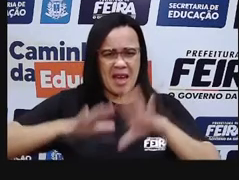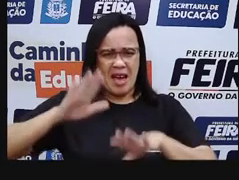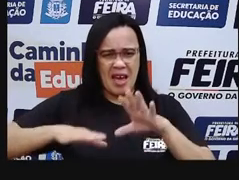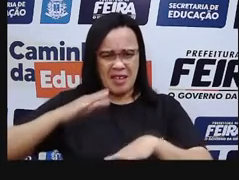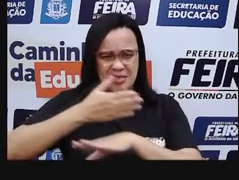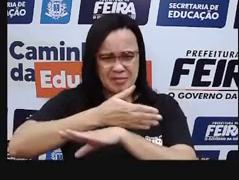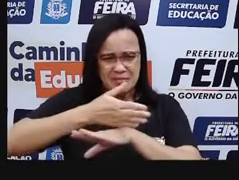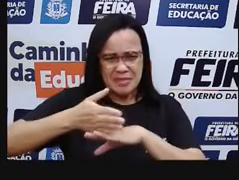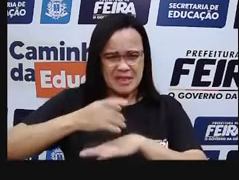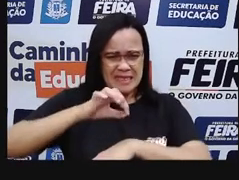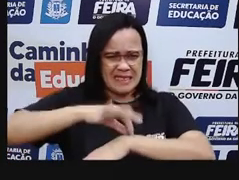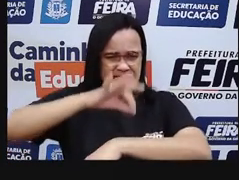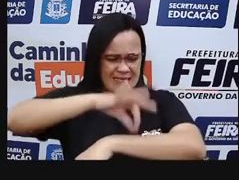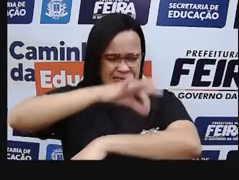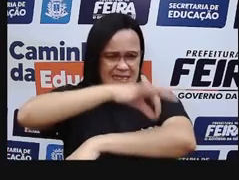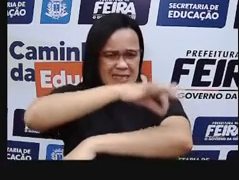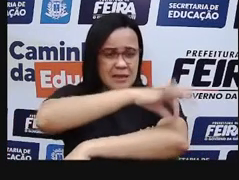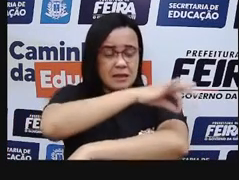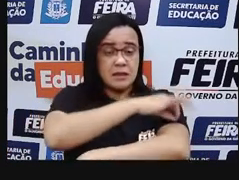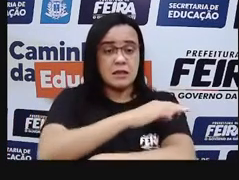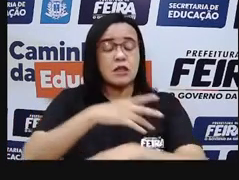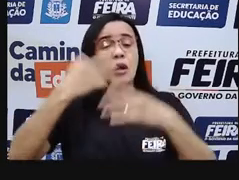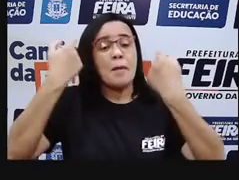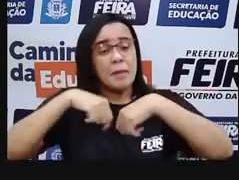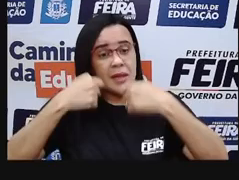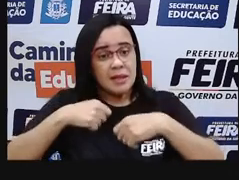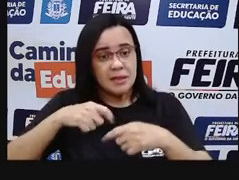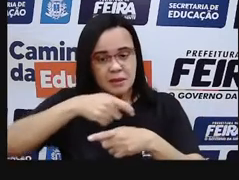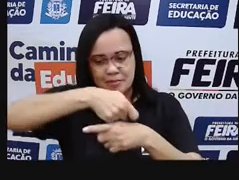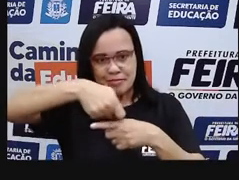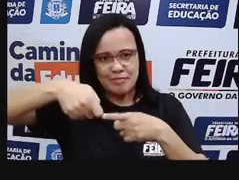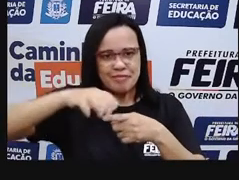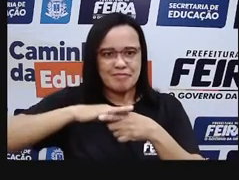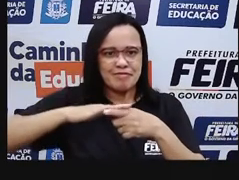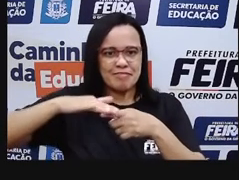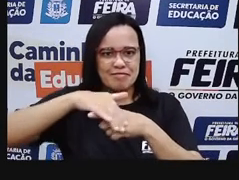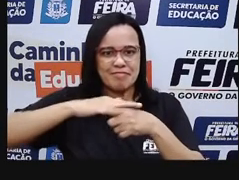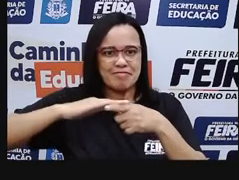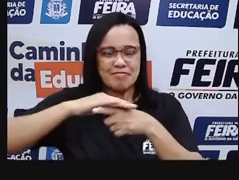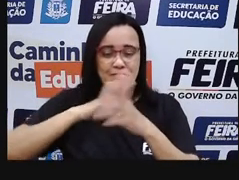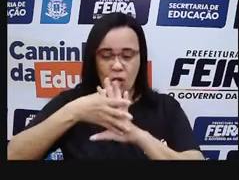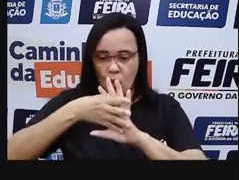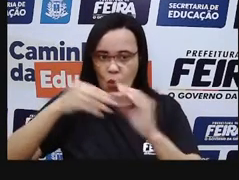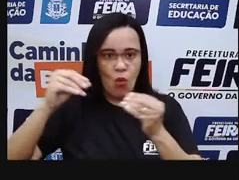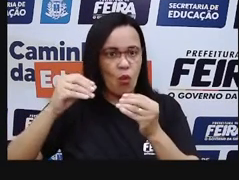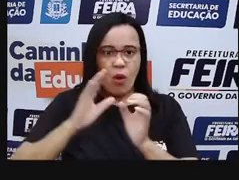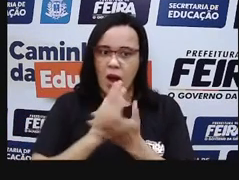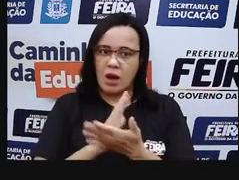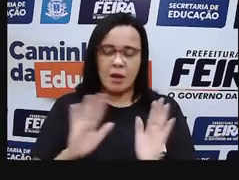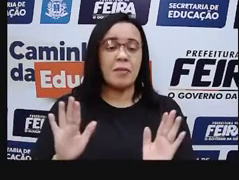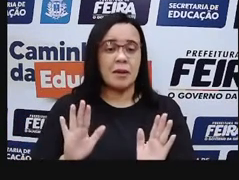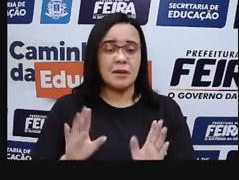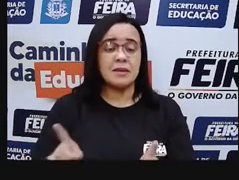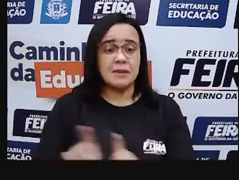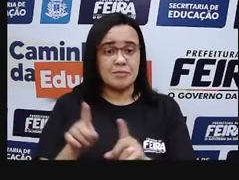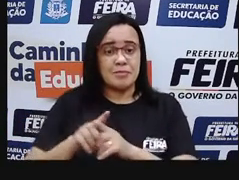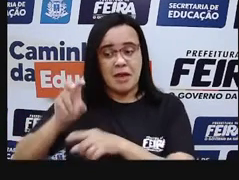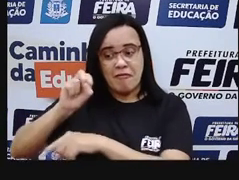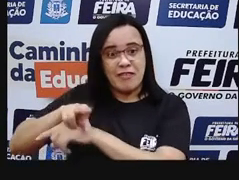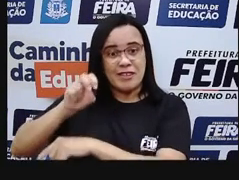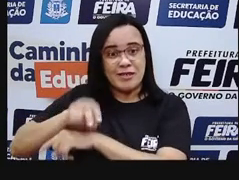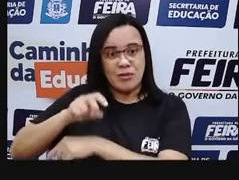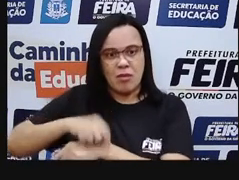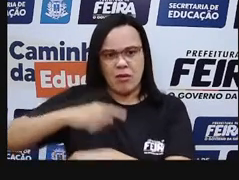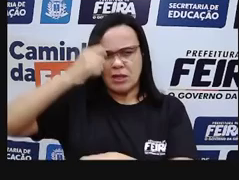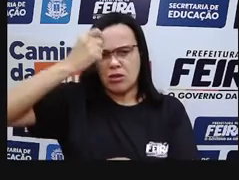utilizar responde para matar esses gogos que causa essas doenças no nosso antiviral viralmente palavra